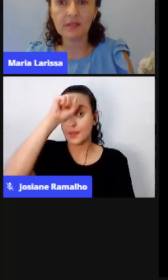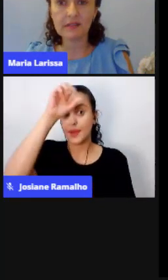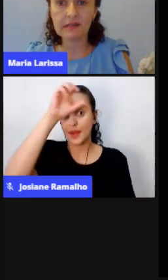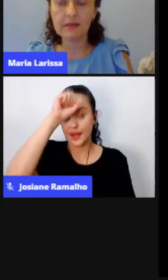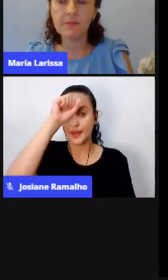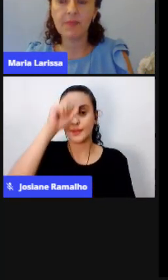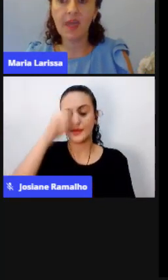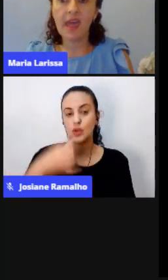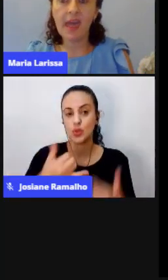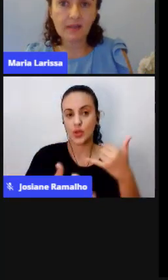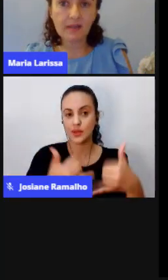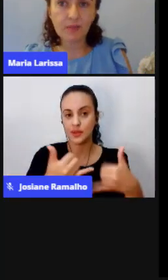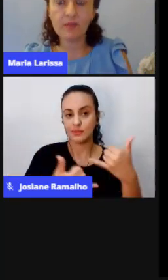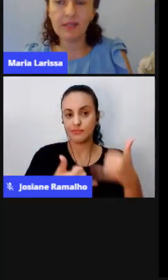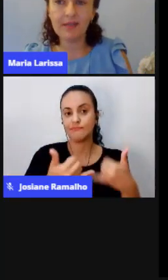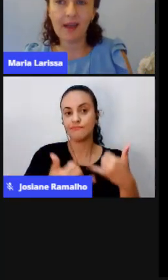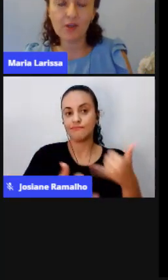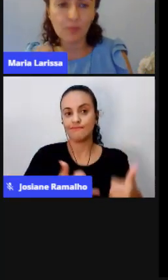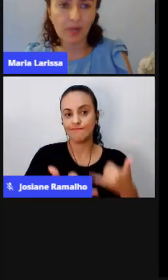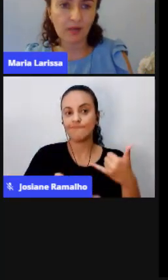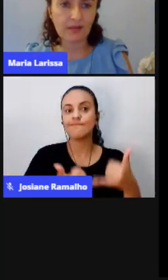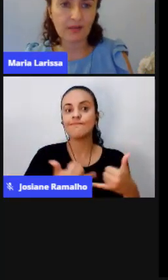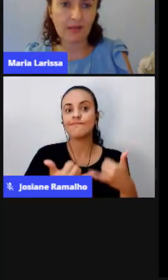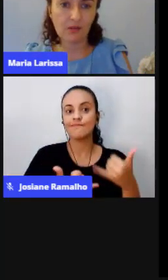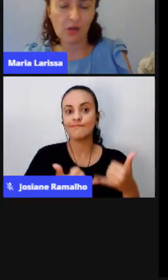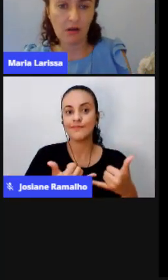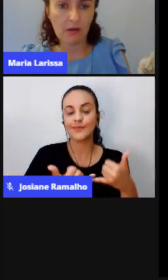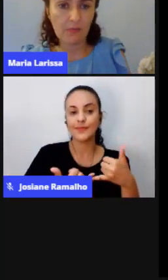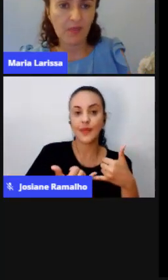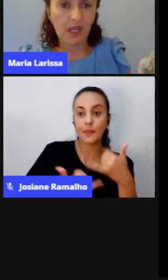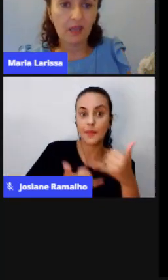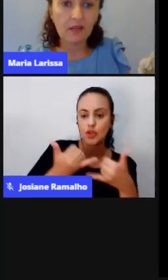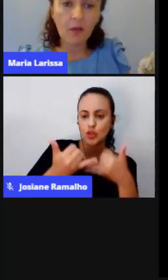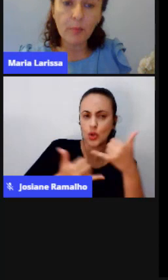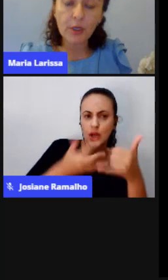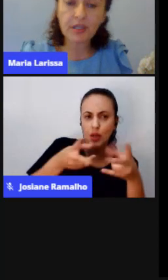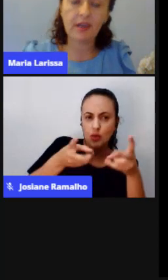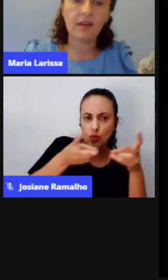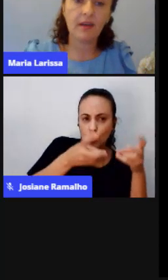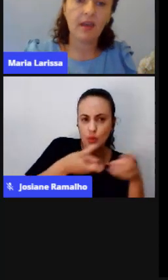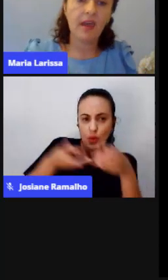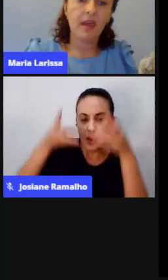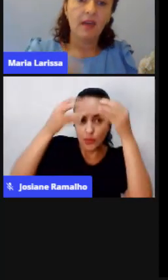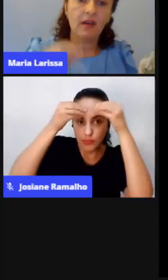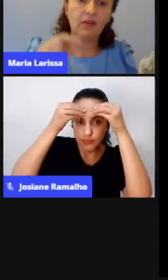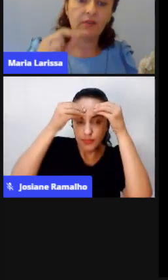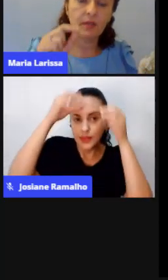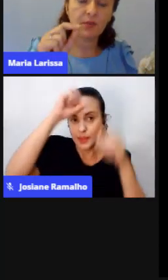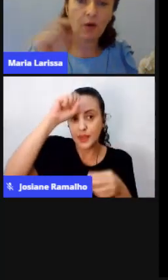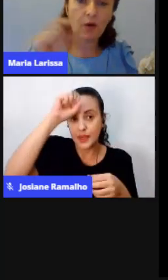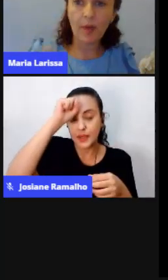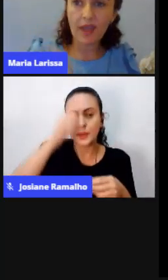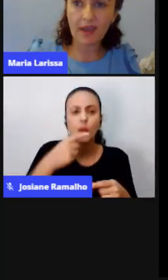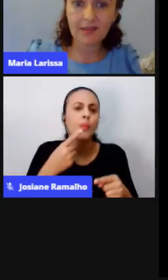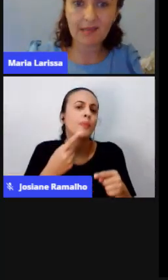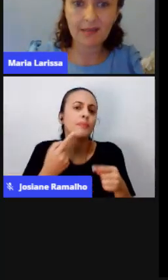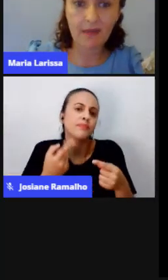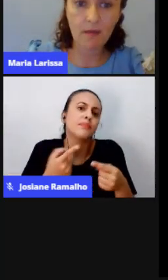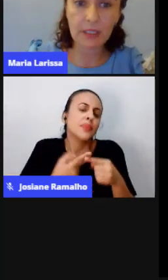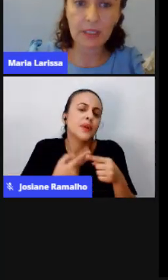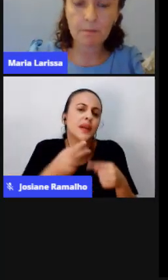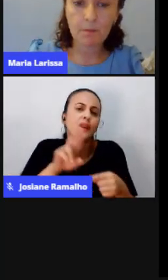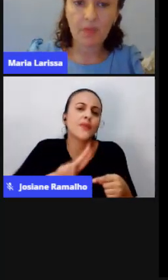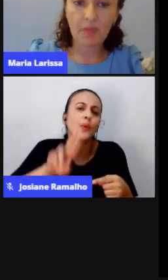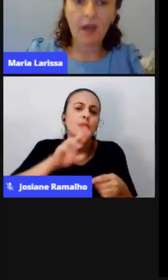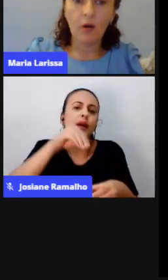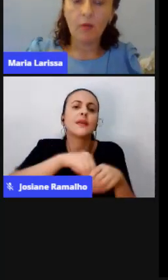por que não trazer essa possibilidade para a nossa sala de aula? Então, por quê? Vamos acompanhar esse